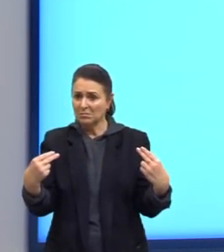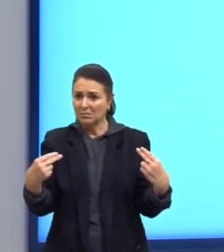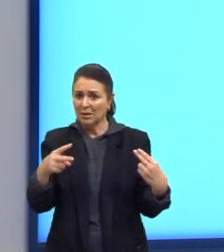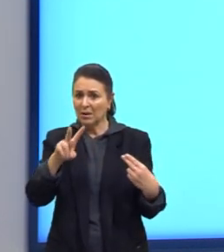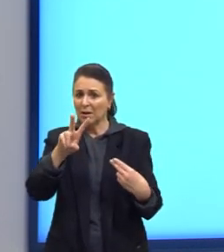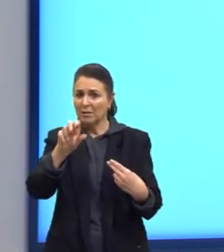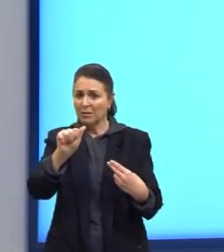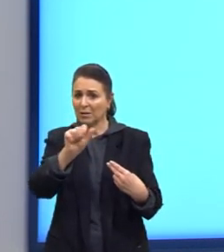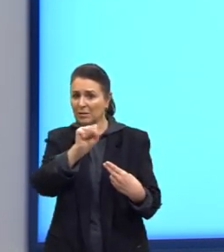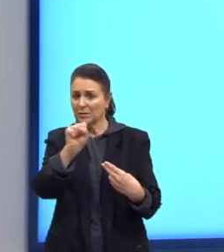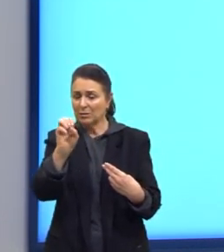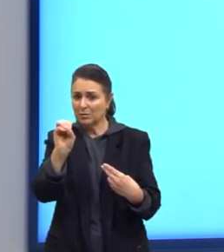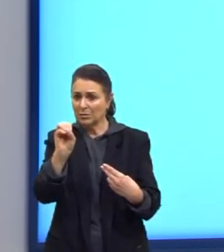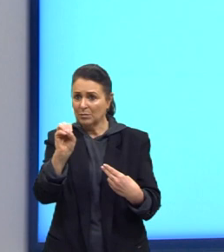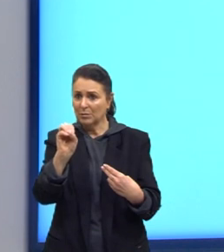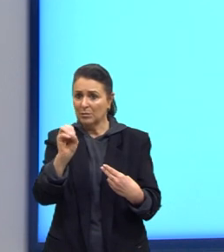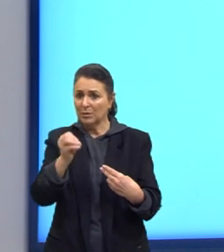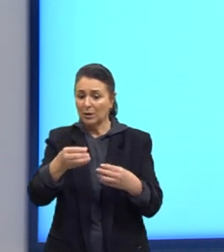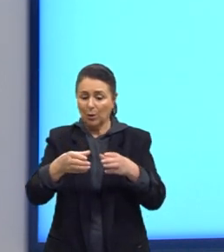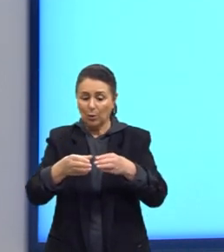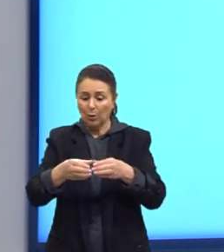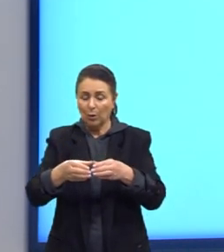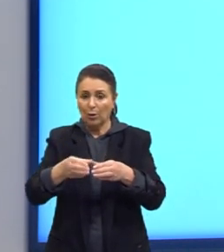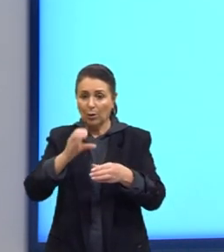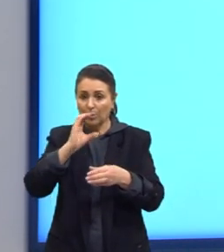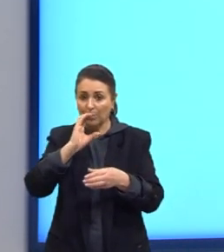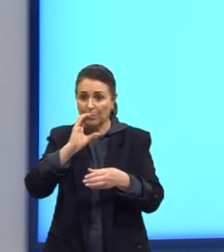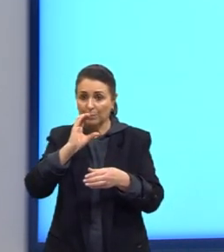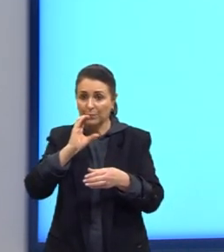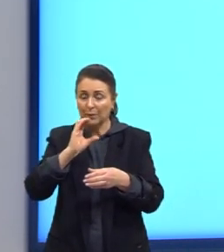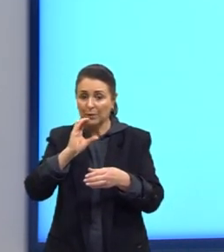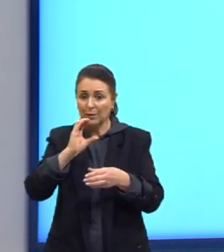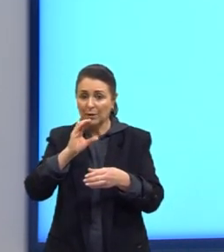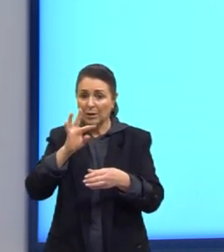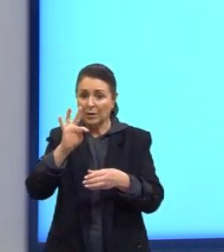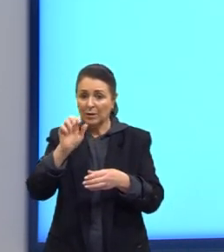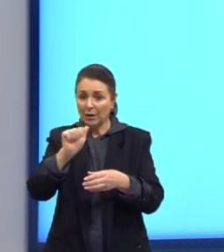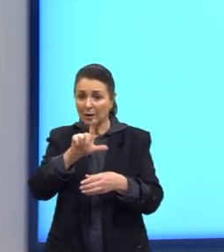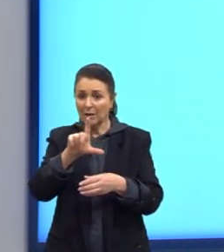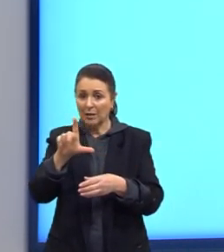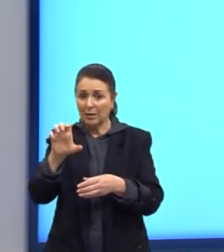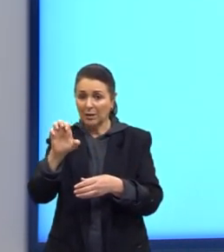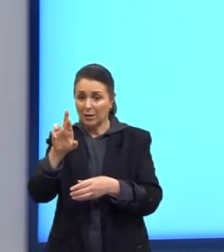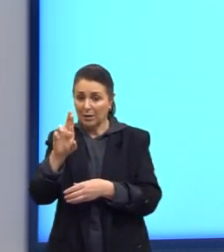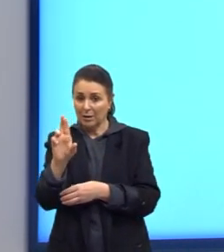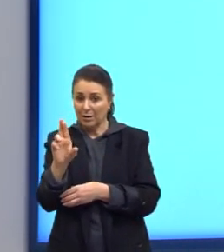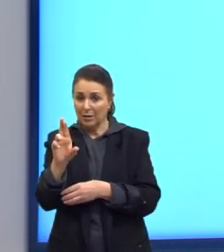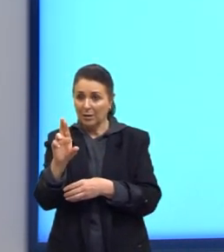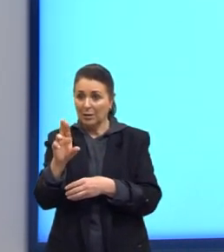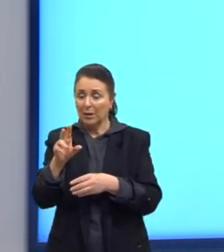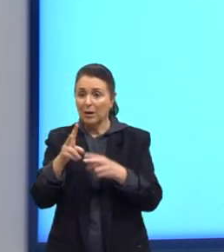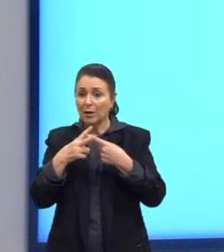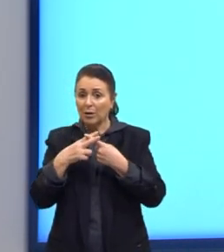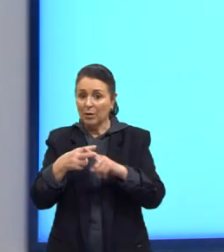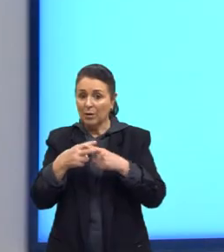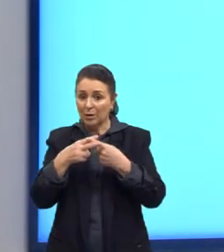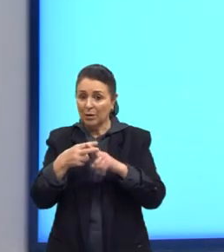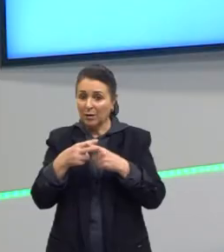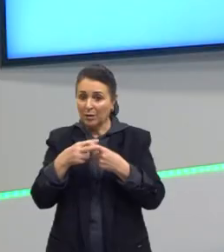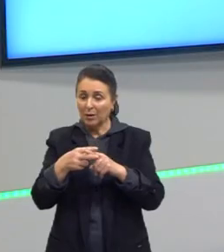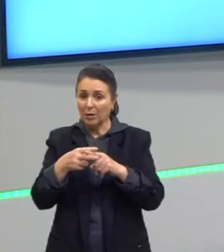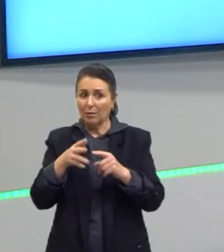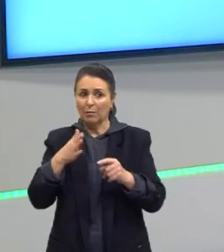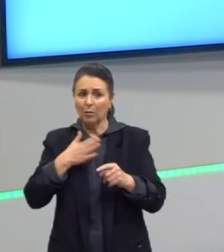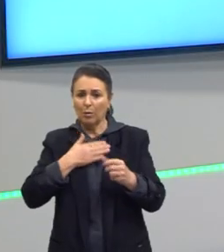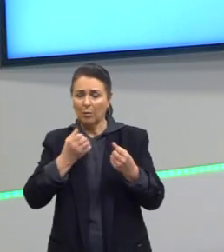passou que é copo dallier que é oficina né micocutis está